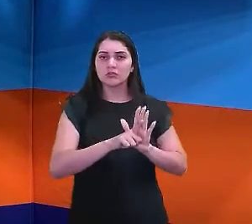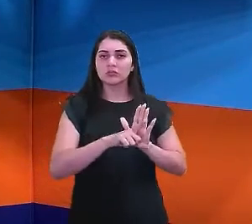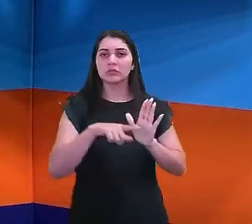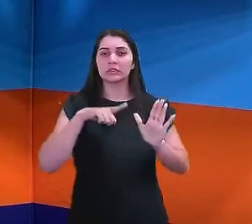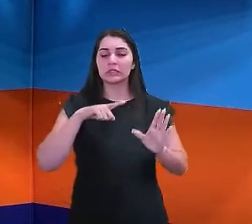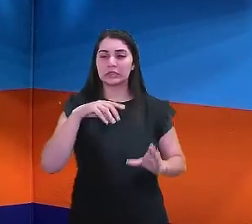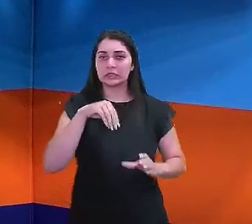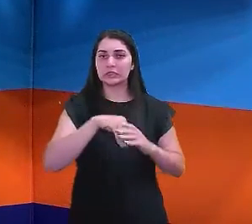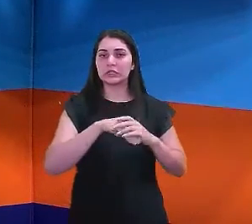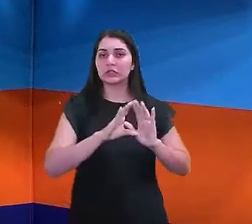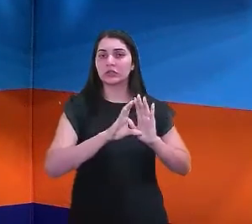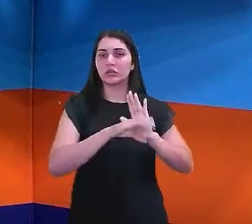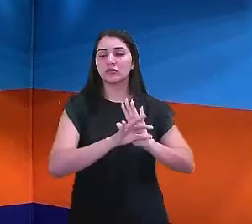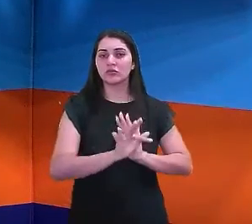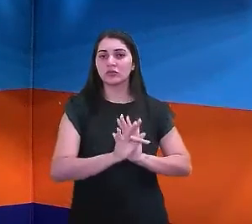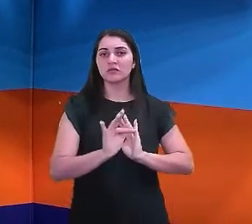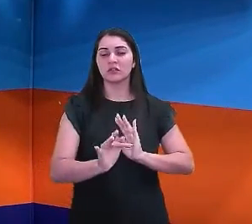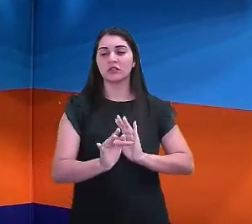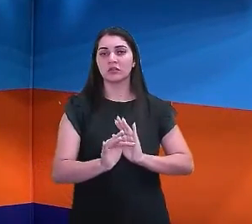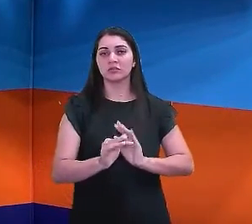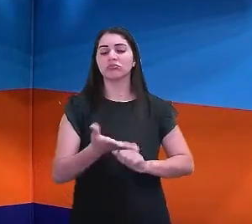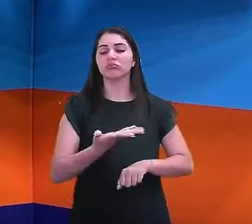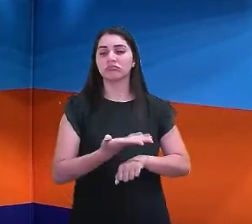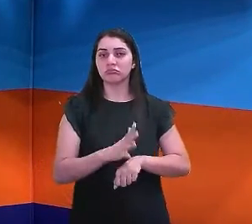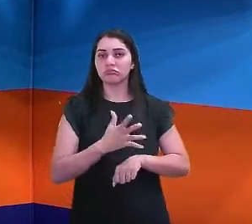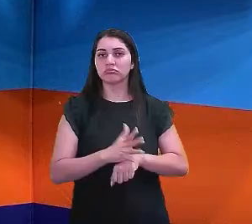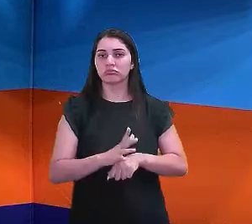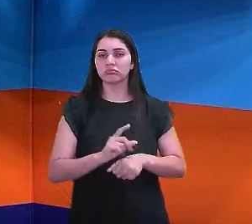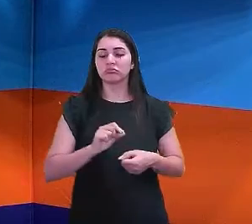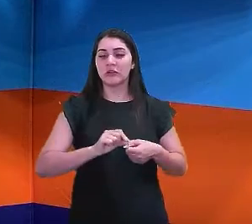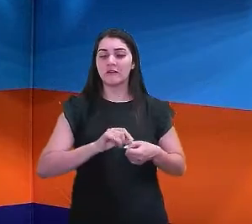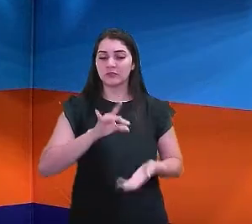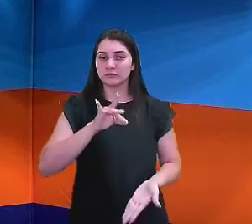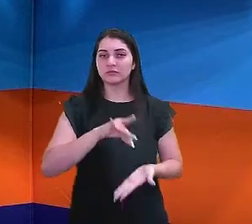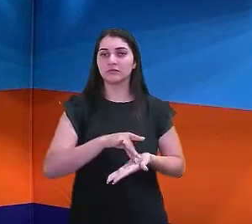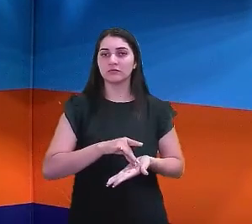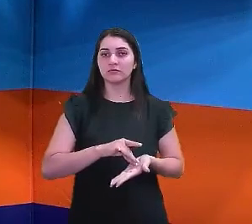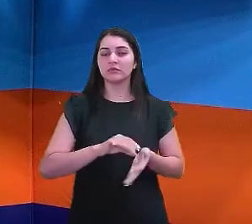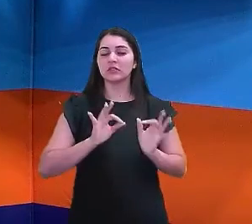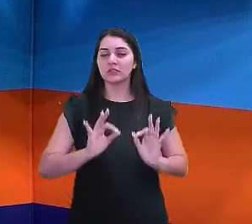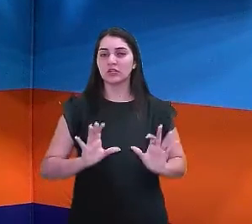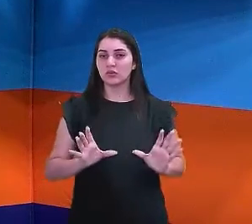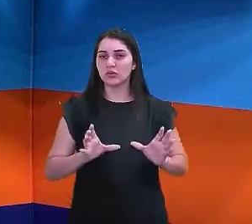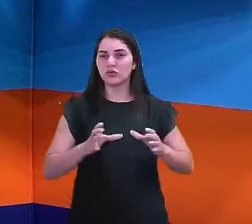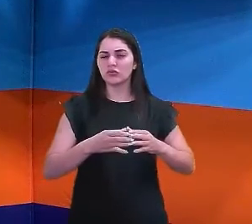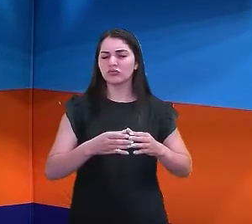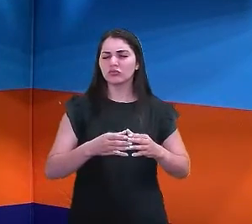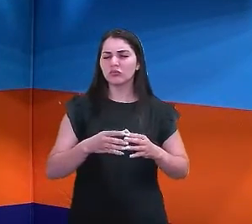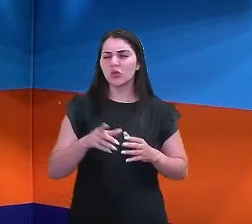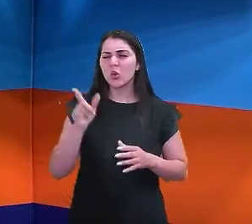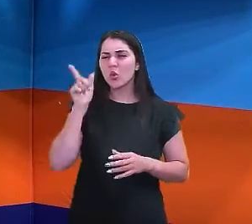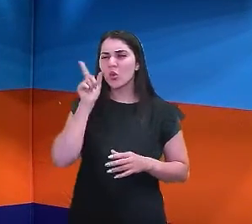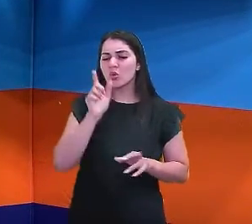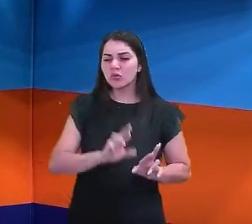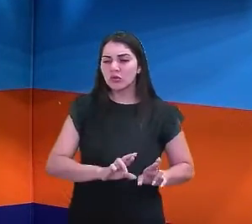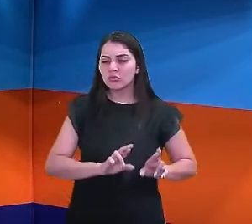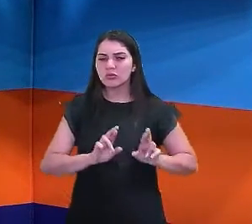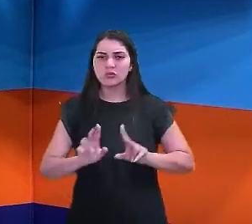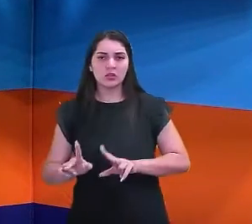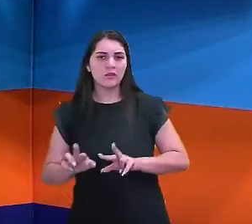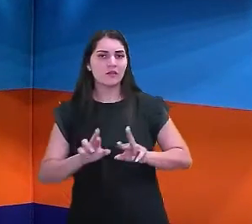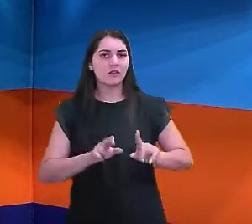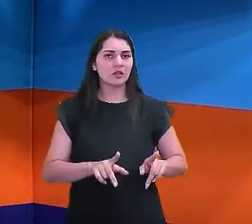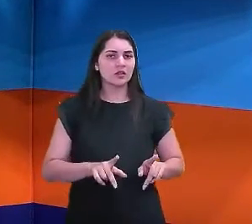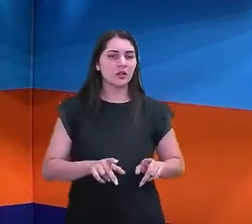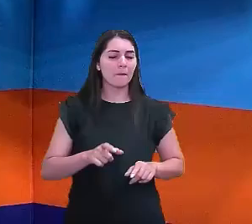Constituição Federal seja posta em prática, tá bom? É esse conjunto. Deu para diferenciar um pouquinho aí, não foi? Cidadania e